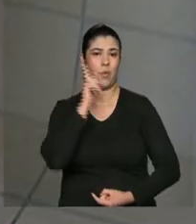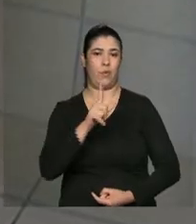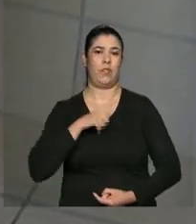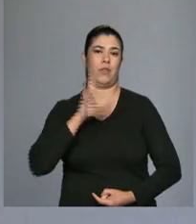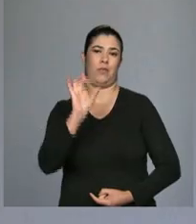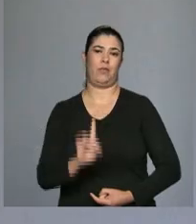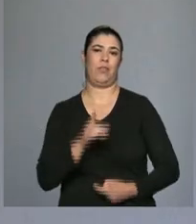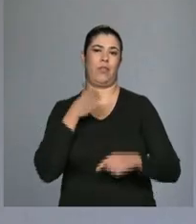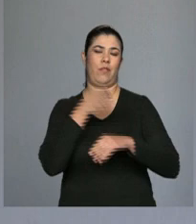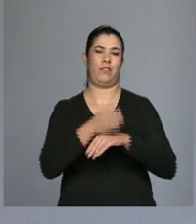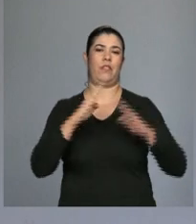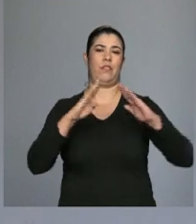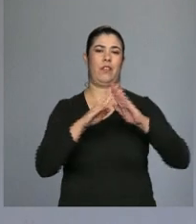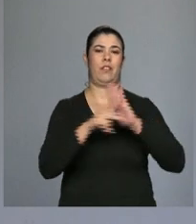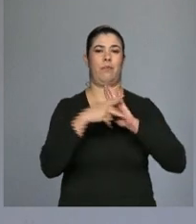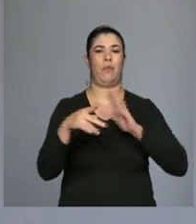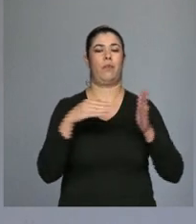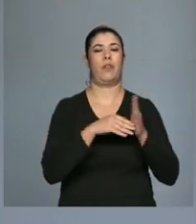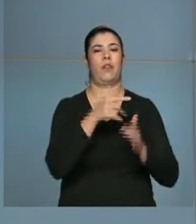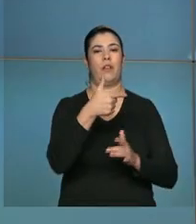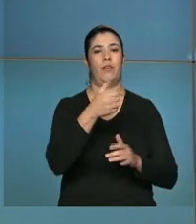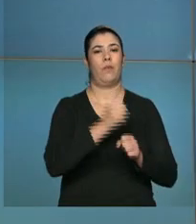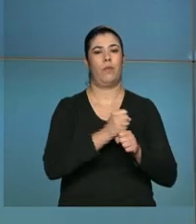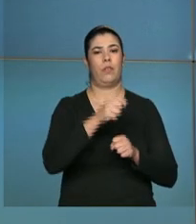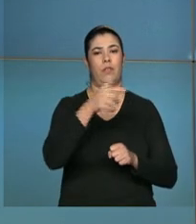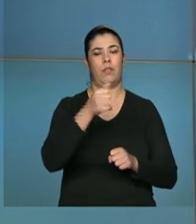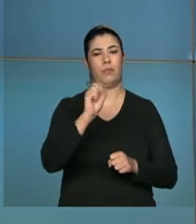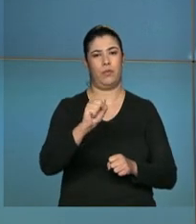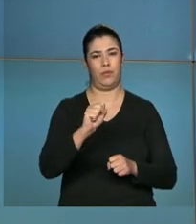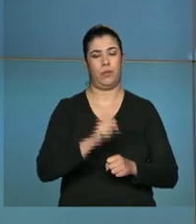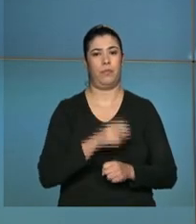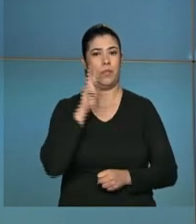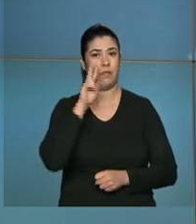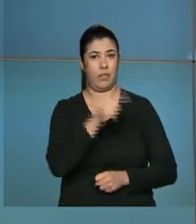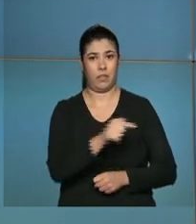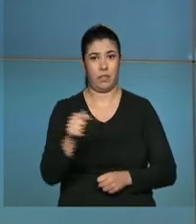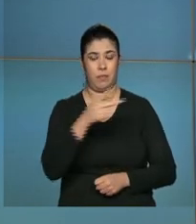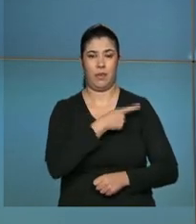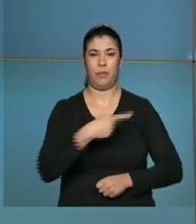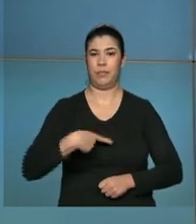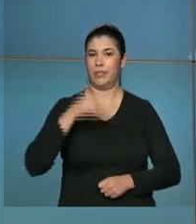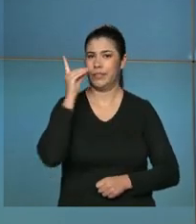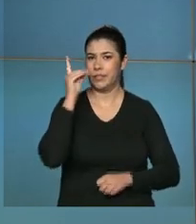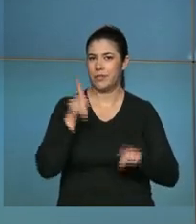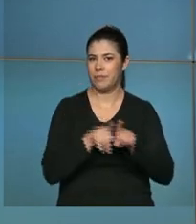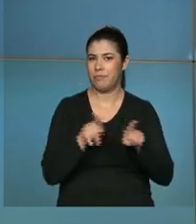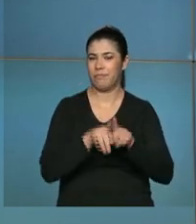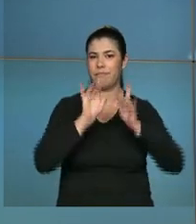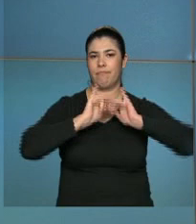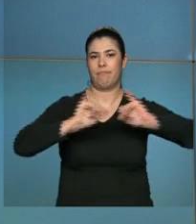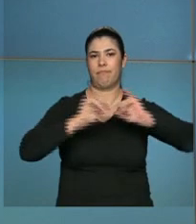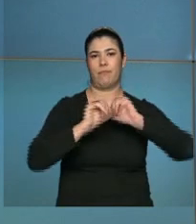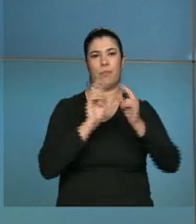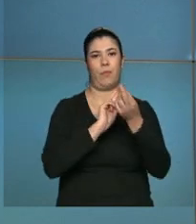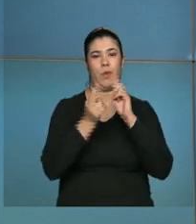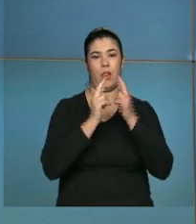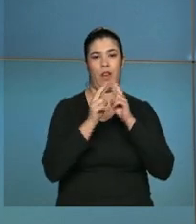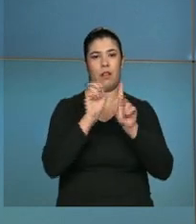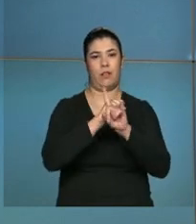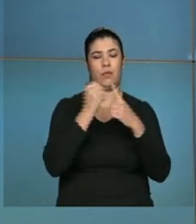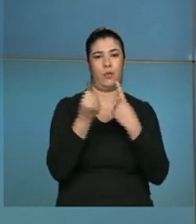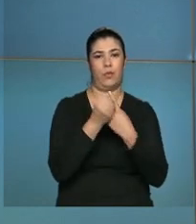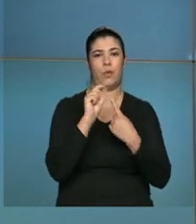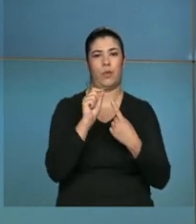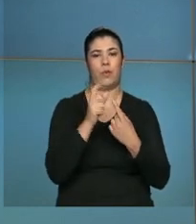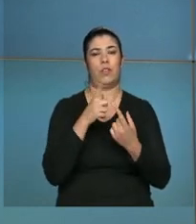casa própria até 2018. E nesta semana, a presidenta Dilma Rousseff informou por meio das redes sociais